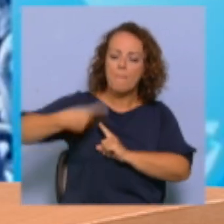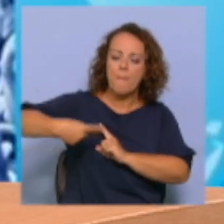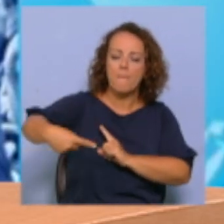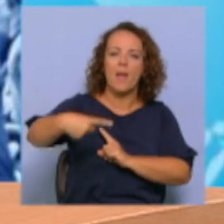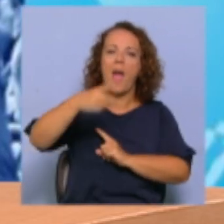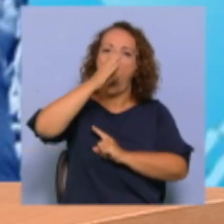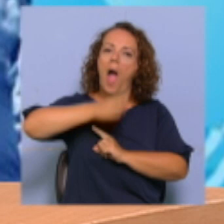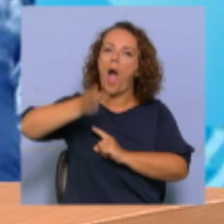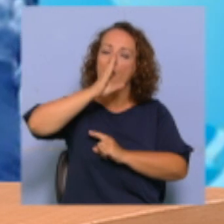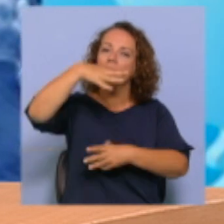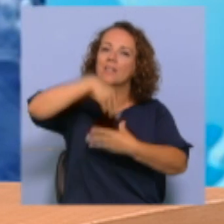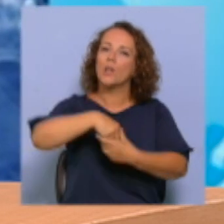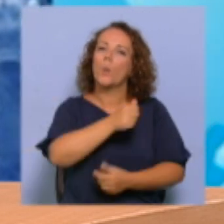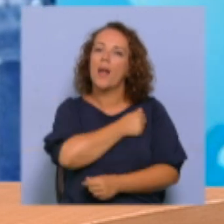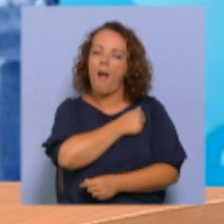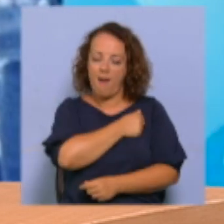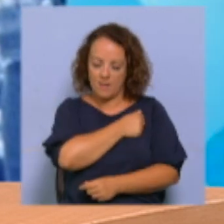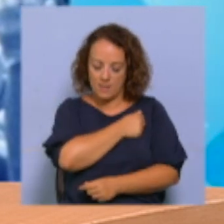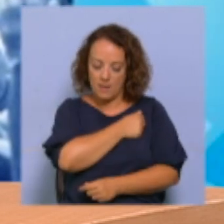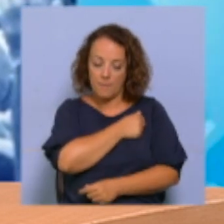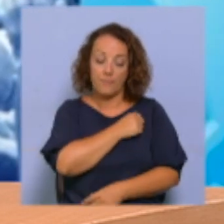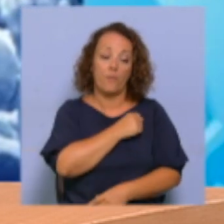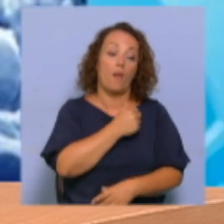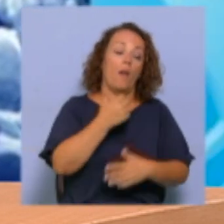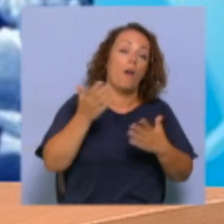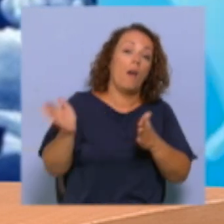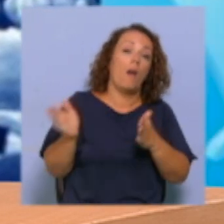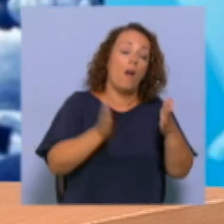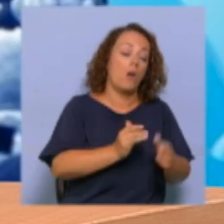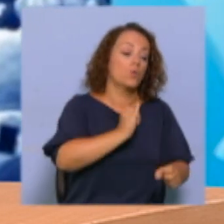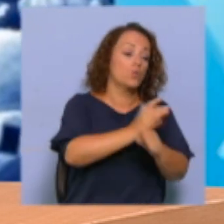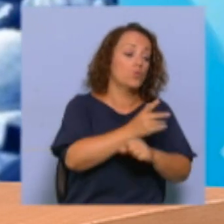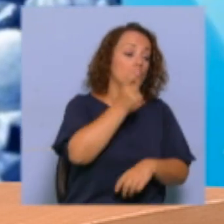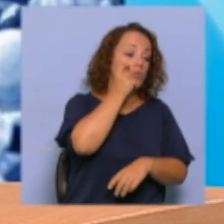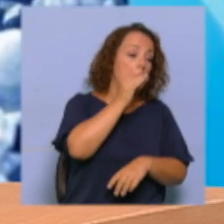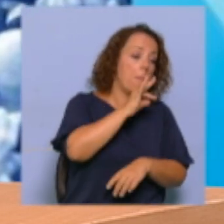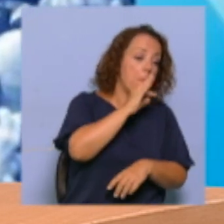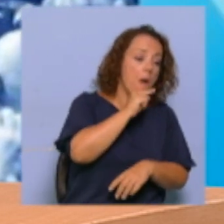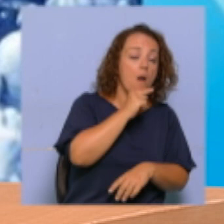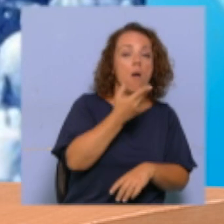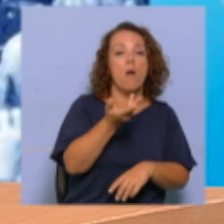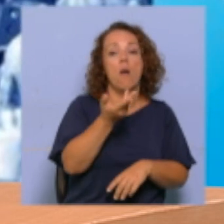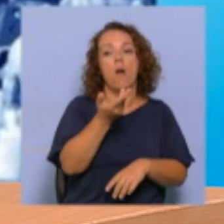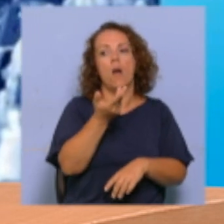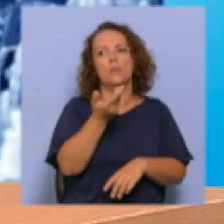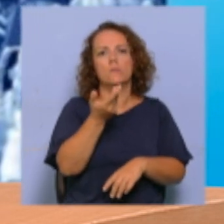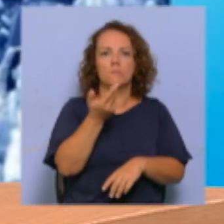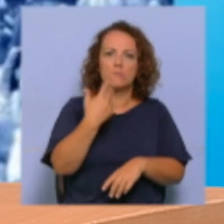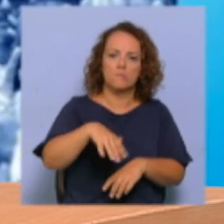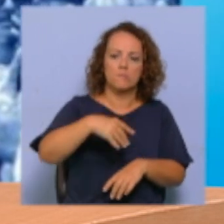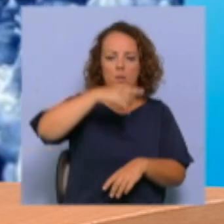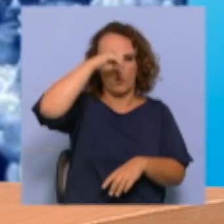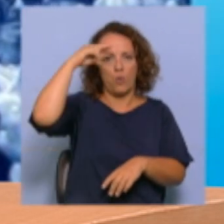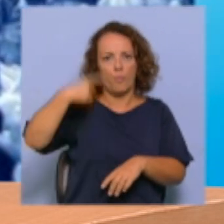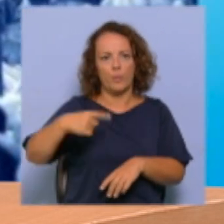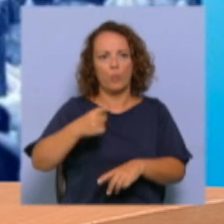hábitos. Se calhar para alguns pais ou mães foi complicado, porque foi